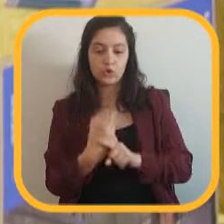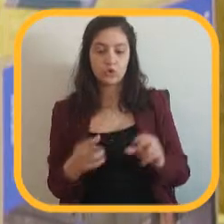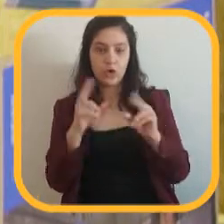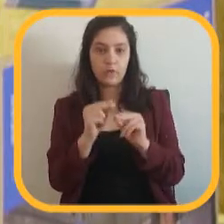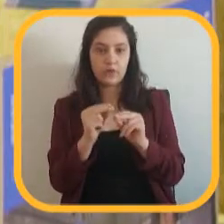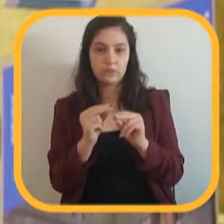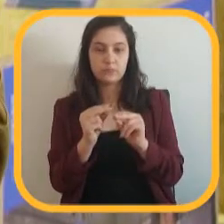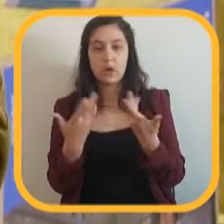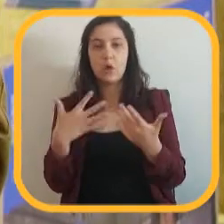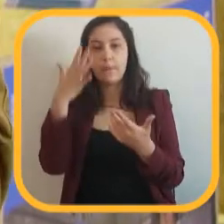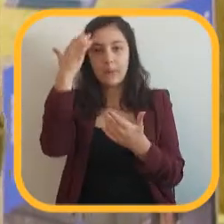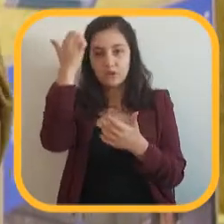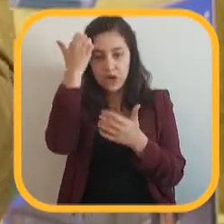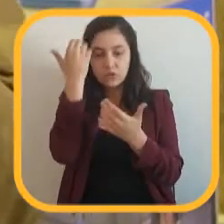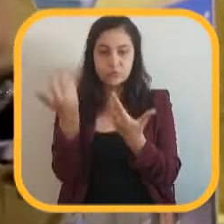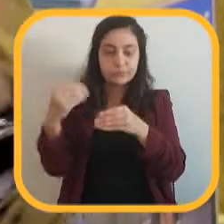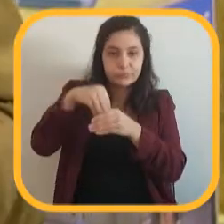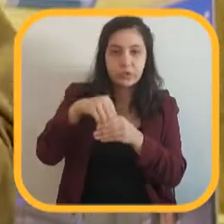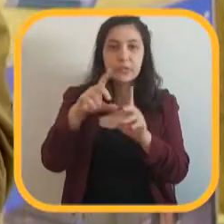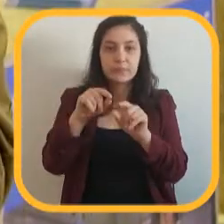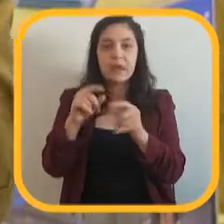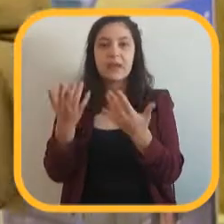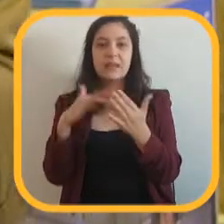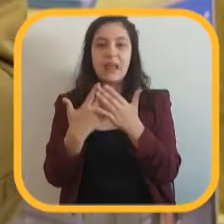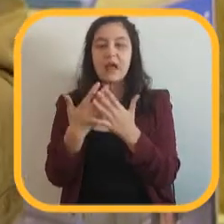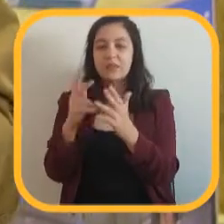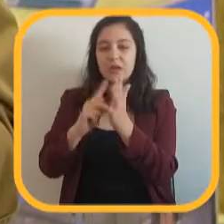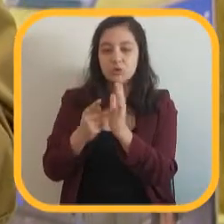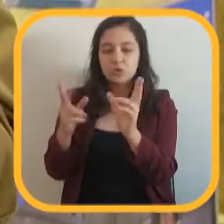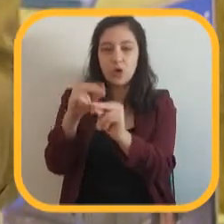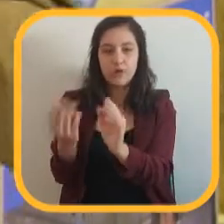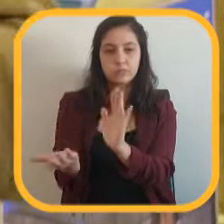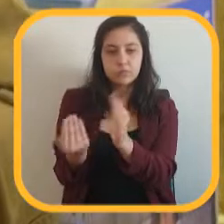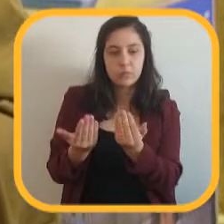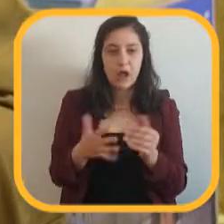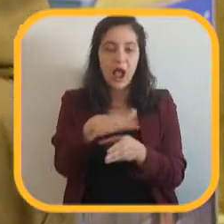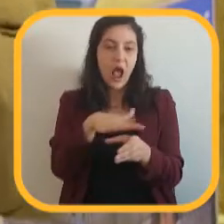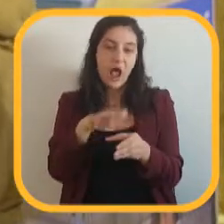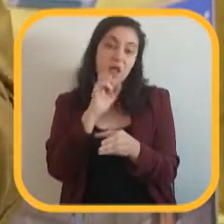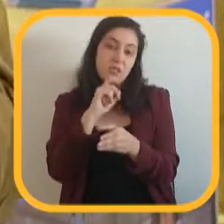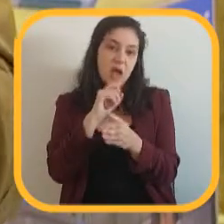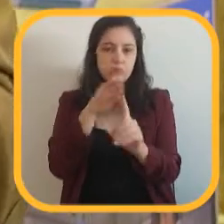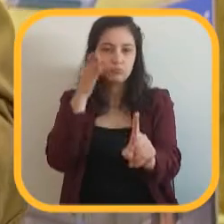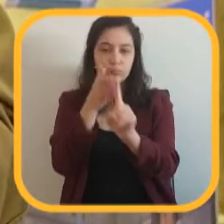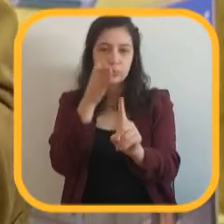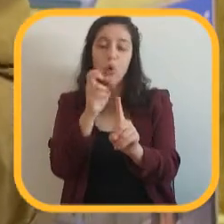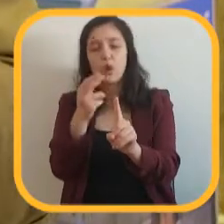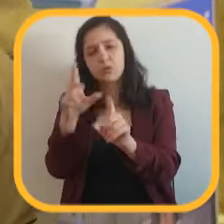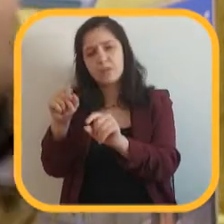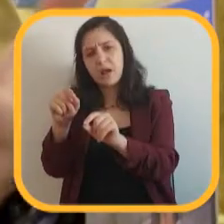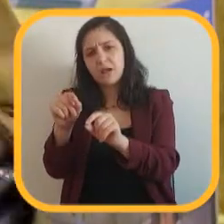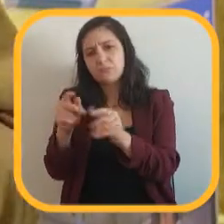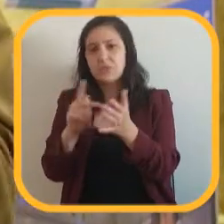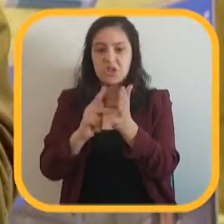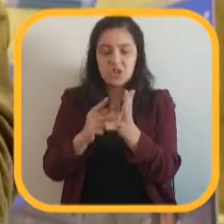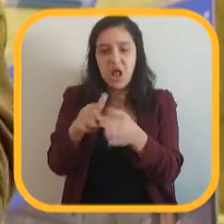aspectos novos para dentro dos nossos mestrados e trazer essas novas tecnologias para dentro das áreas que possam ser exatas ou mesmo